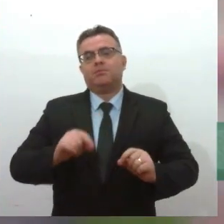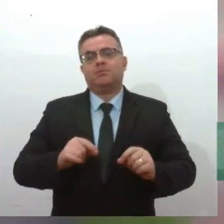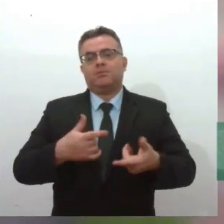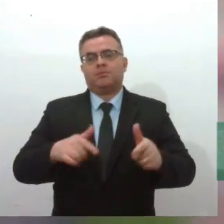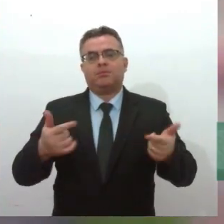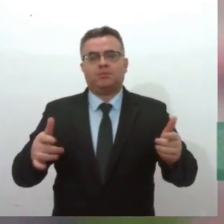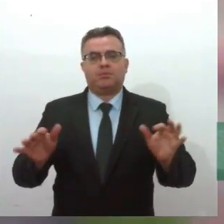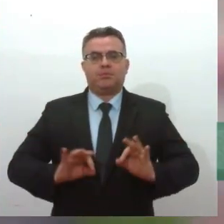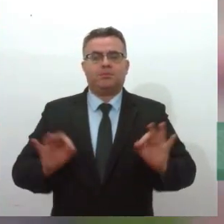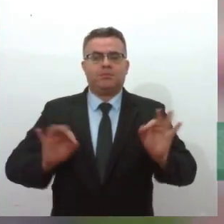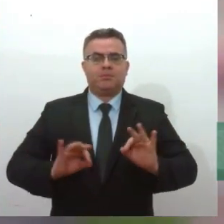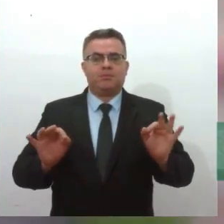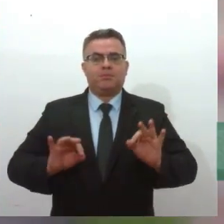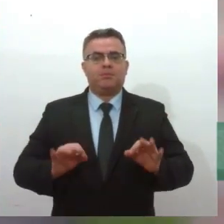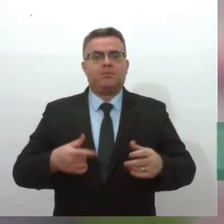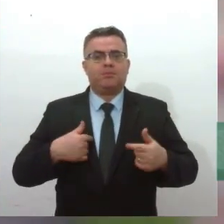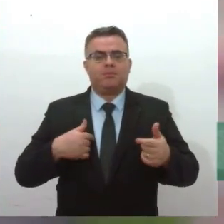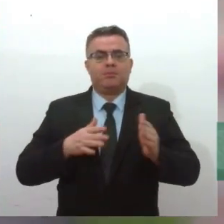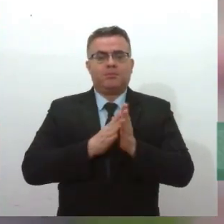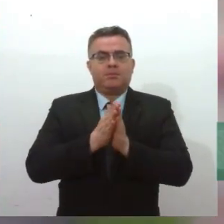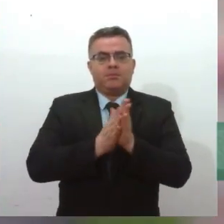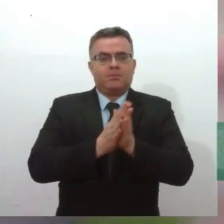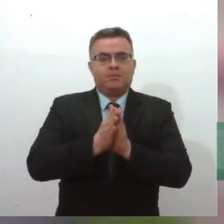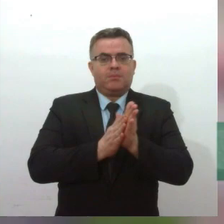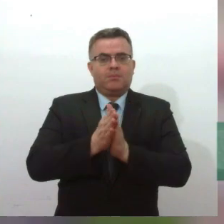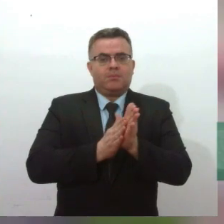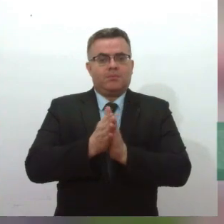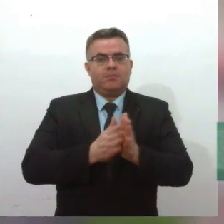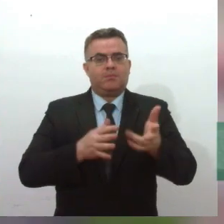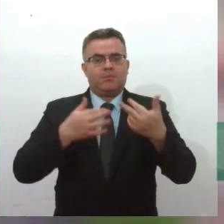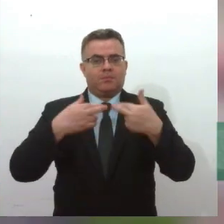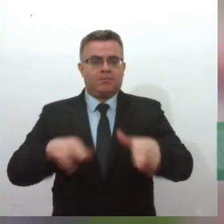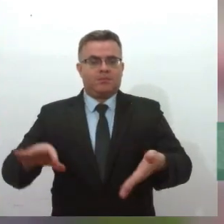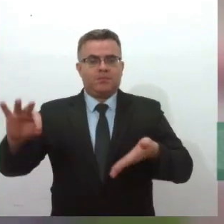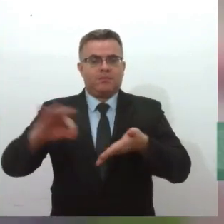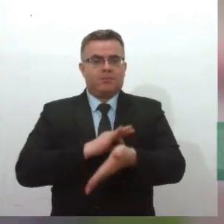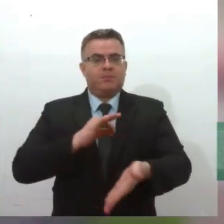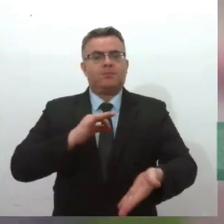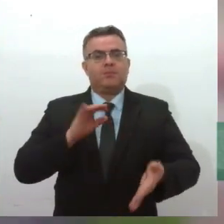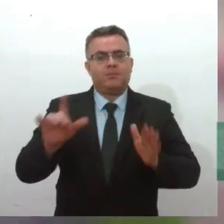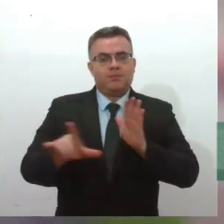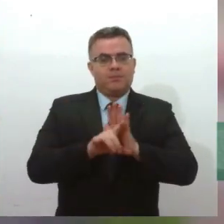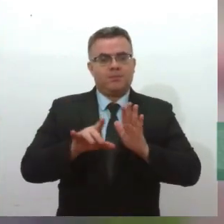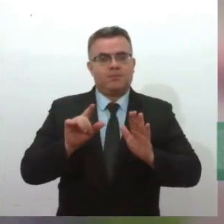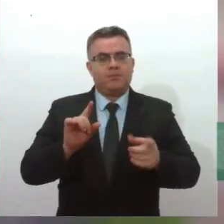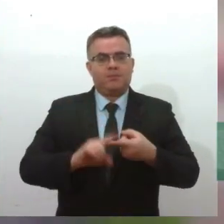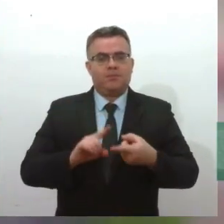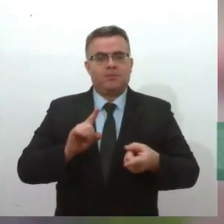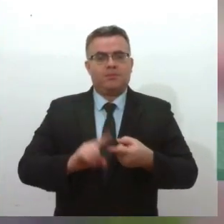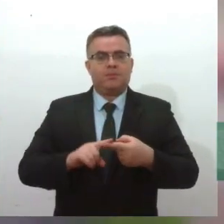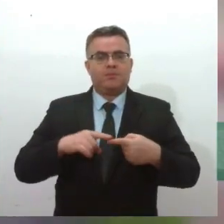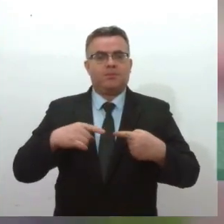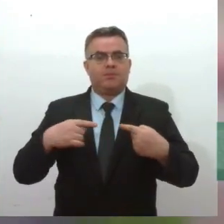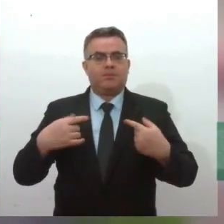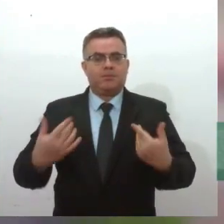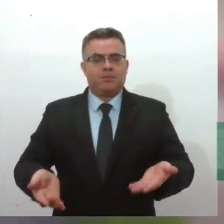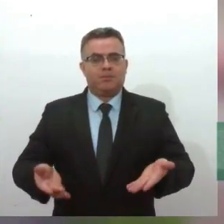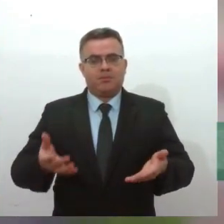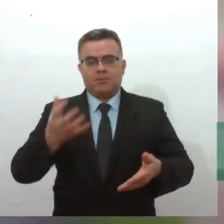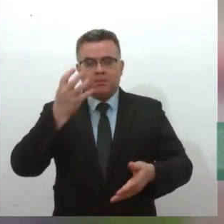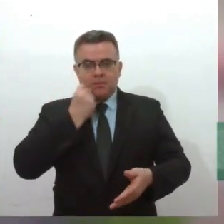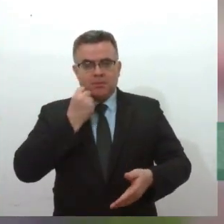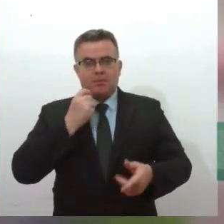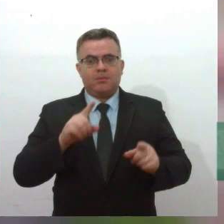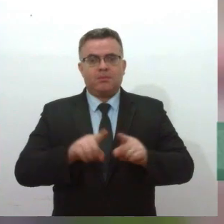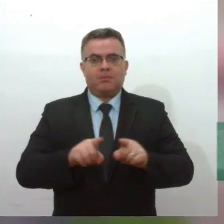essa prática e eu tô ansiosa para ver essa sanção Inclusive eu tenho animal de leix maniose adotado meu filho